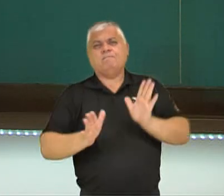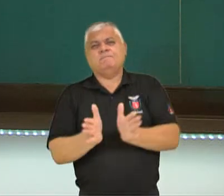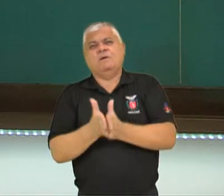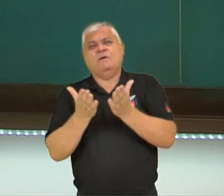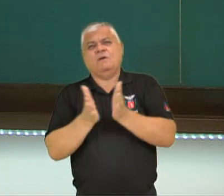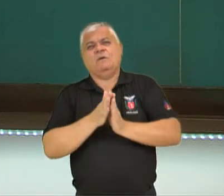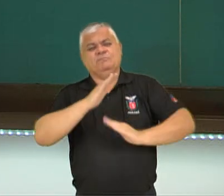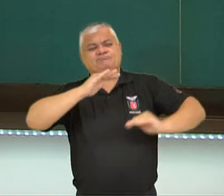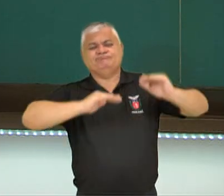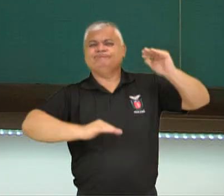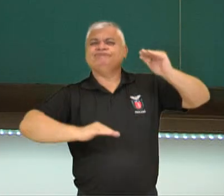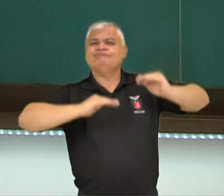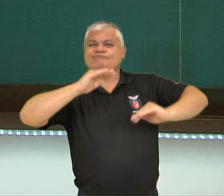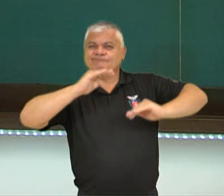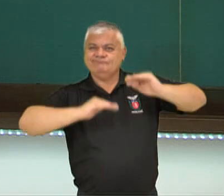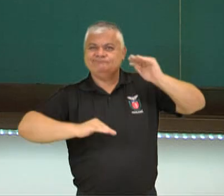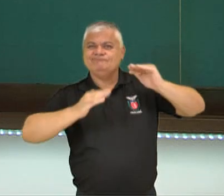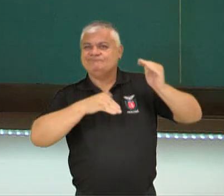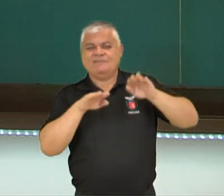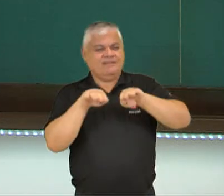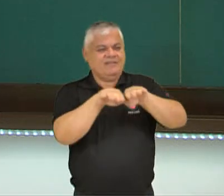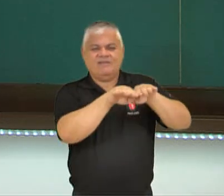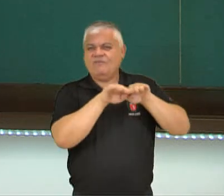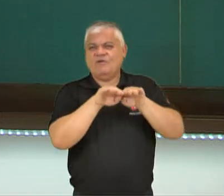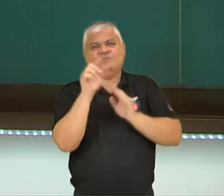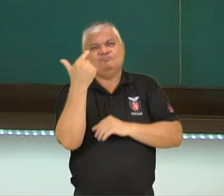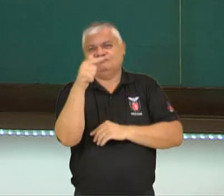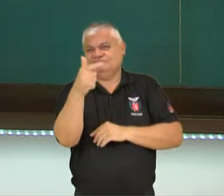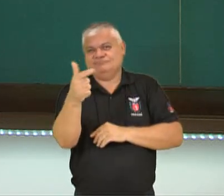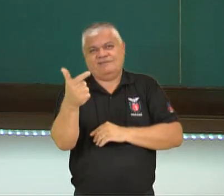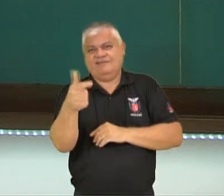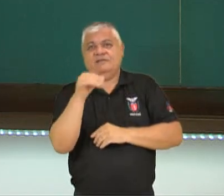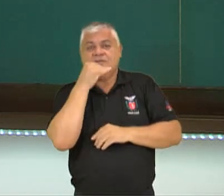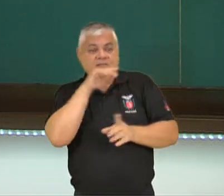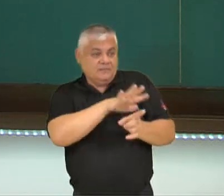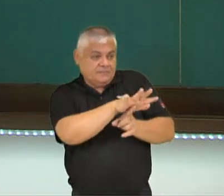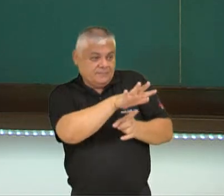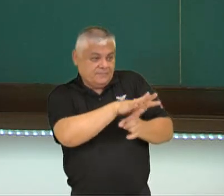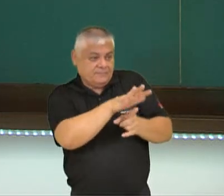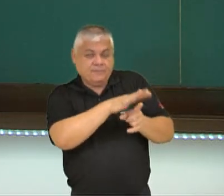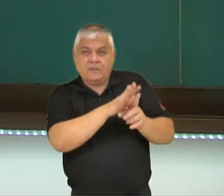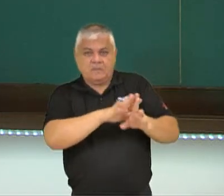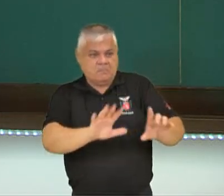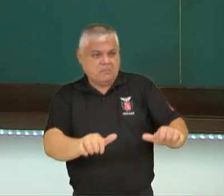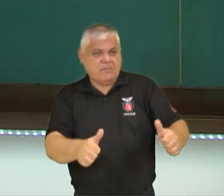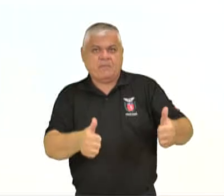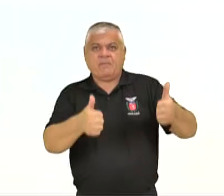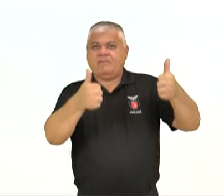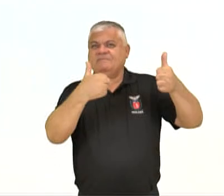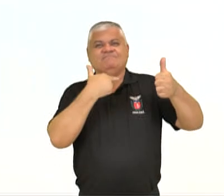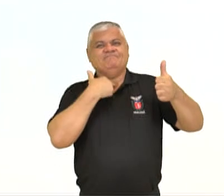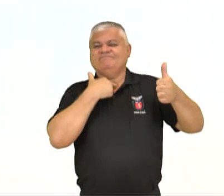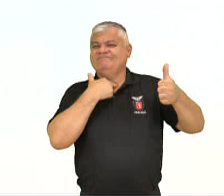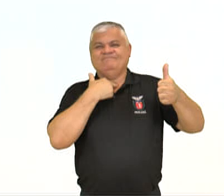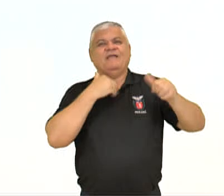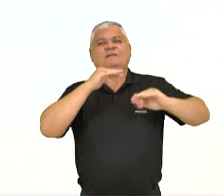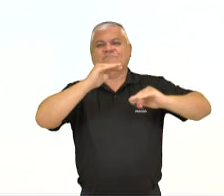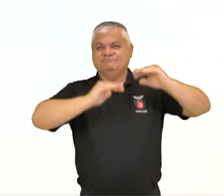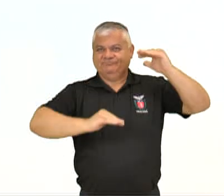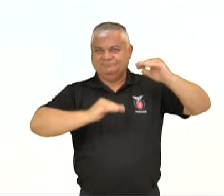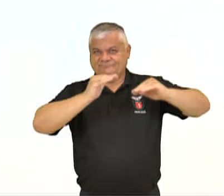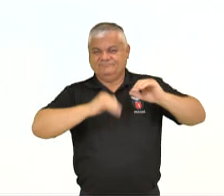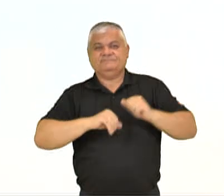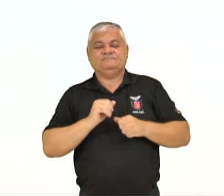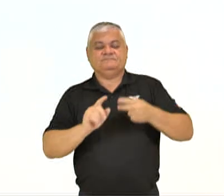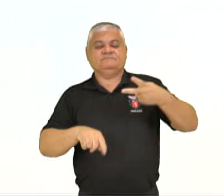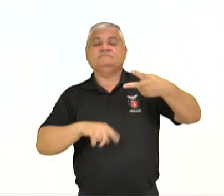os indivíduos terão acesso e conseguirão ascender economicamente. Uma